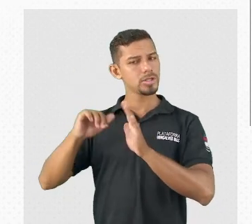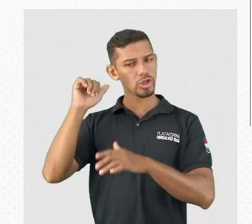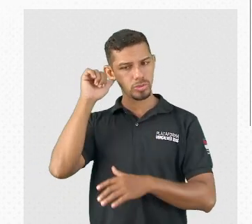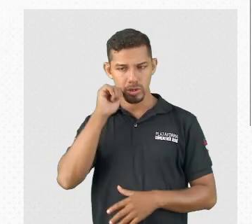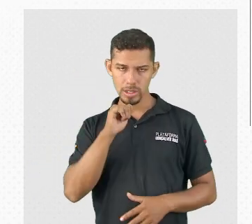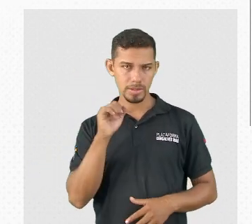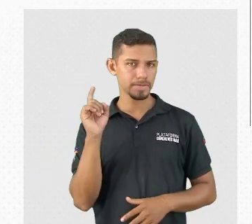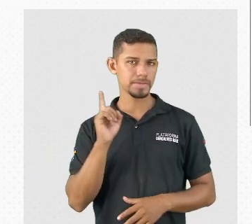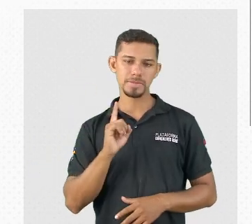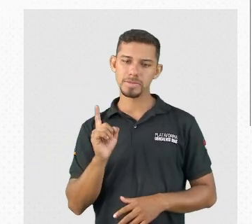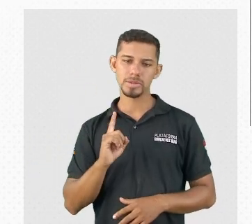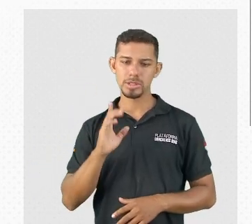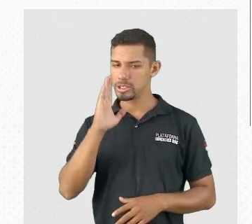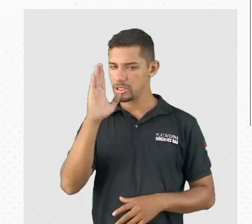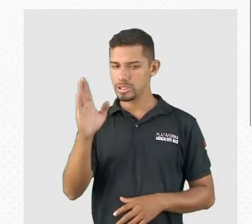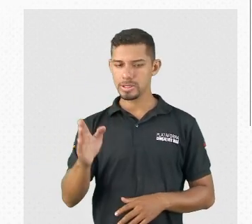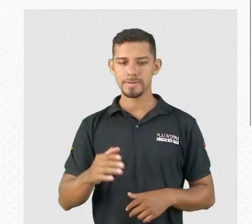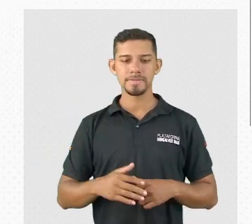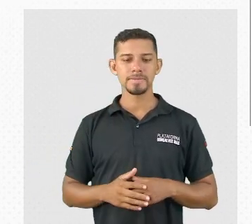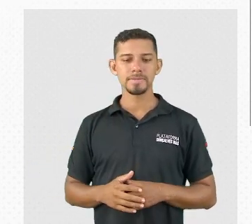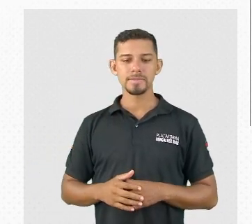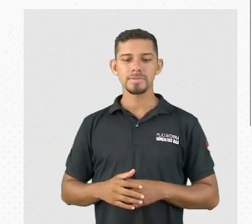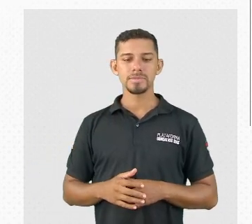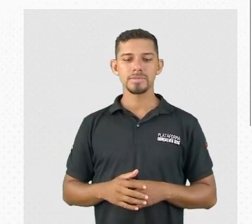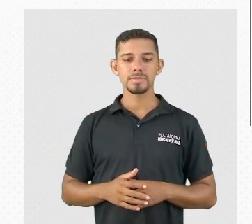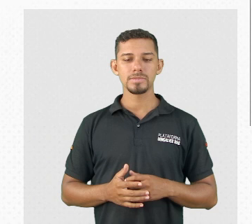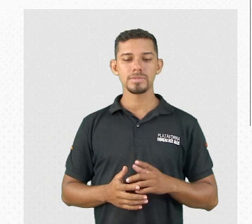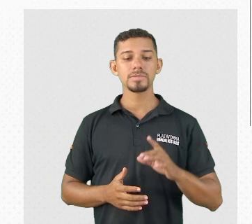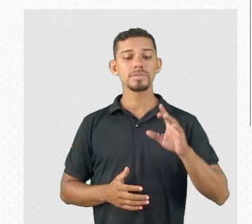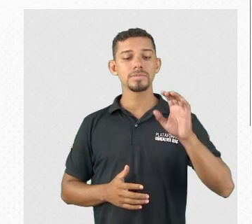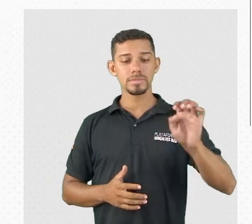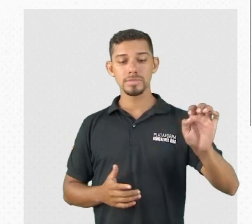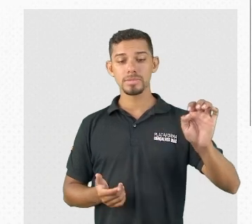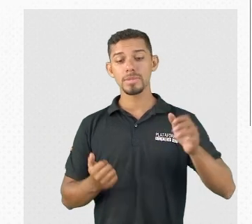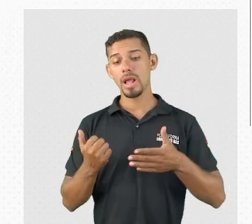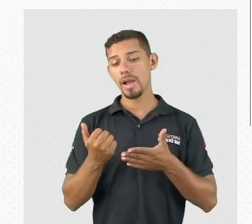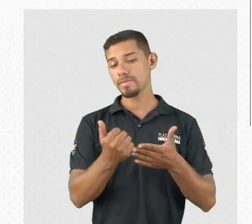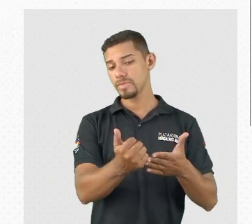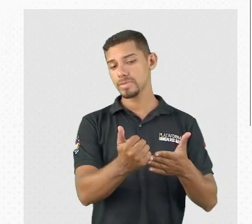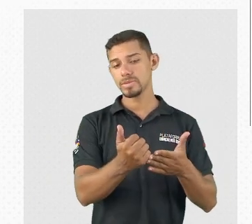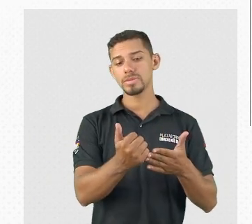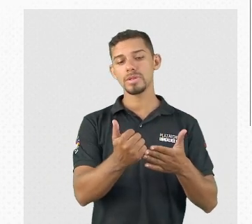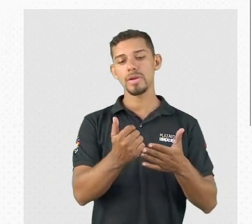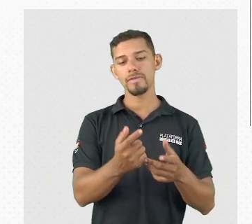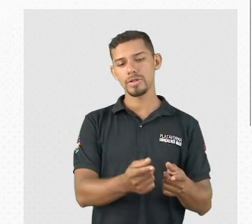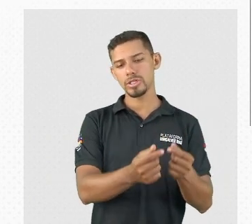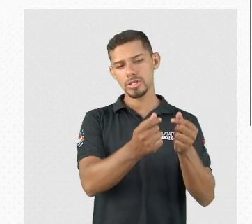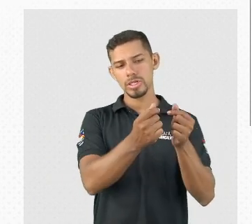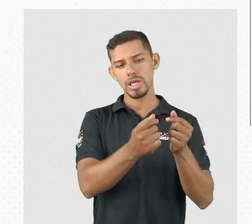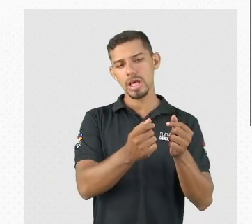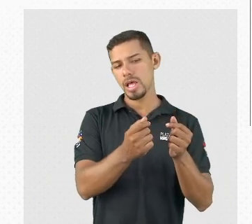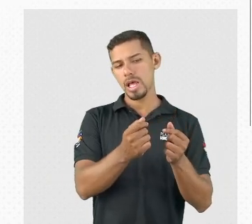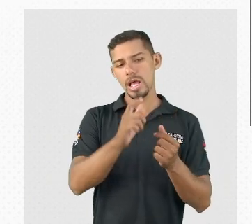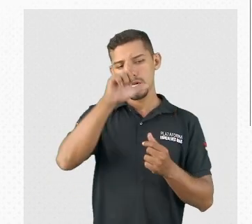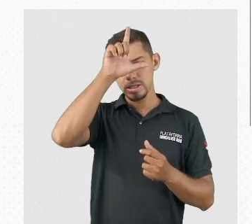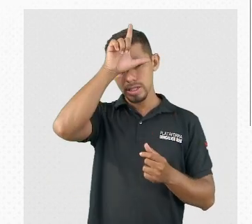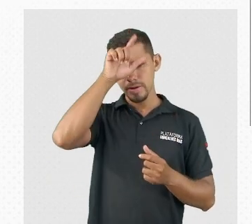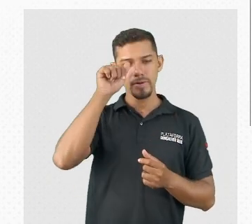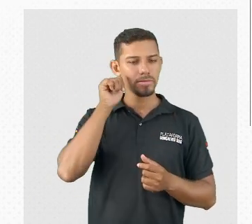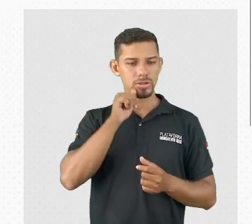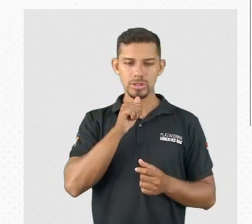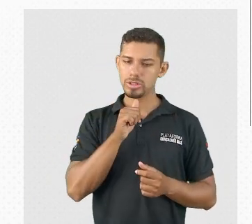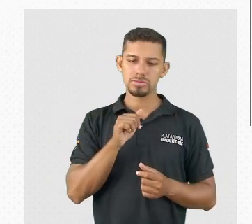tem relação direta. E, por fim, apoio financeiro às lideranças femininas, né? Isso não